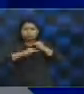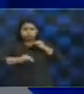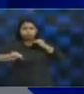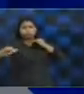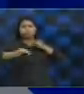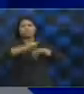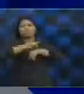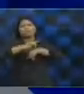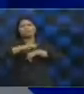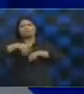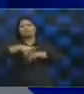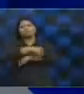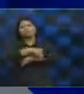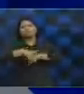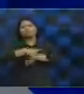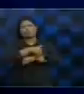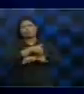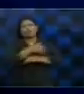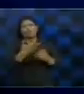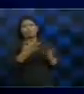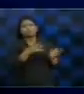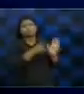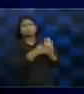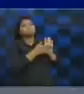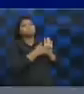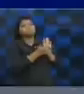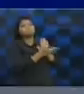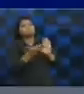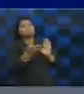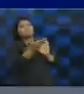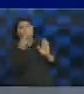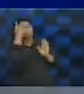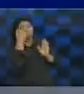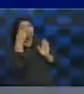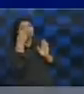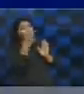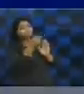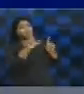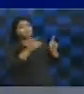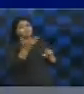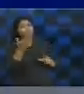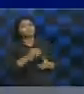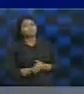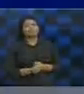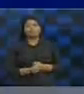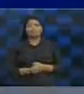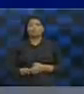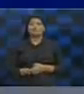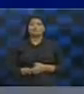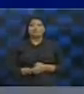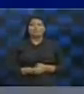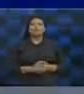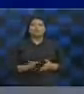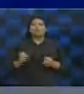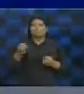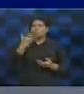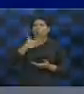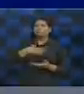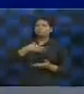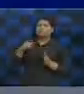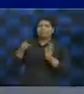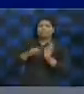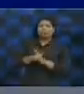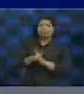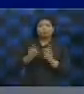importante para quem está em casa nos ouvindo. 2 minutos. Eu agradeço a pergunta e primeiro eu quero dizer o seguinte, que todos vocês